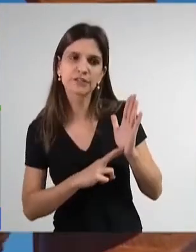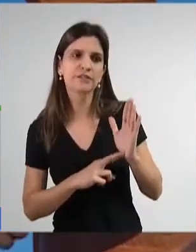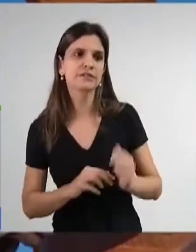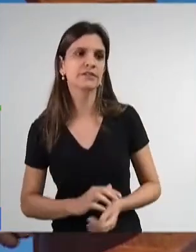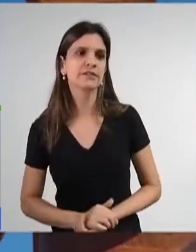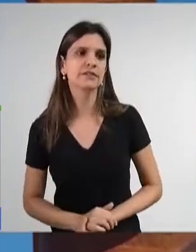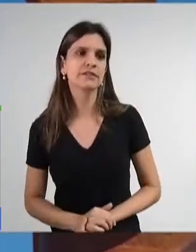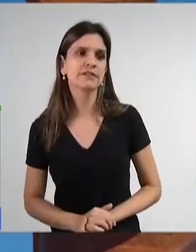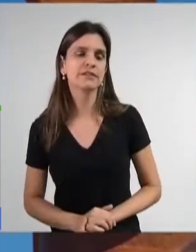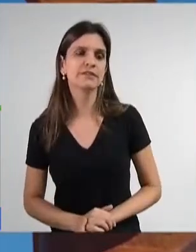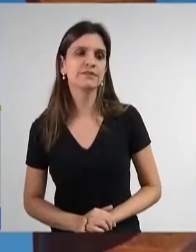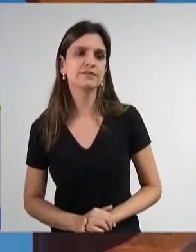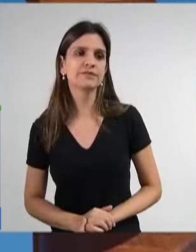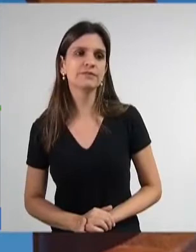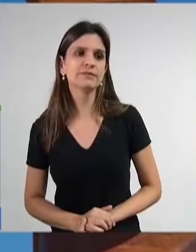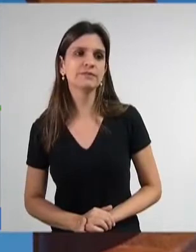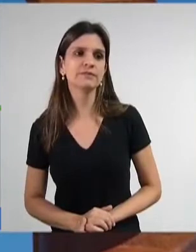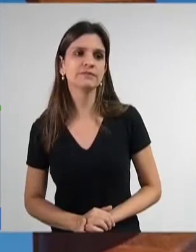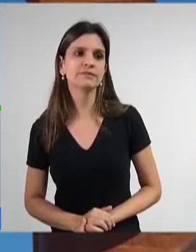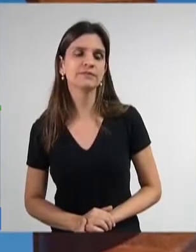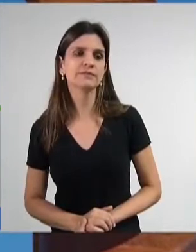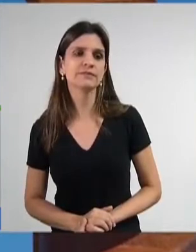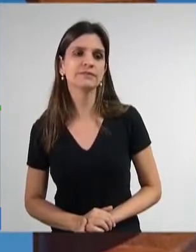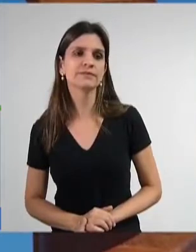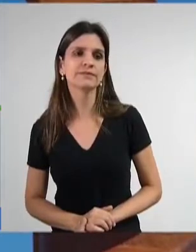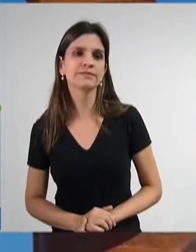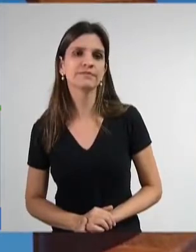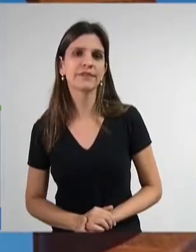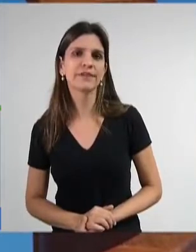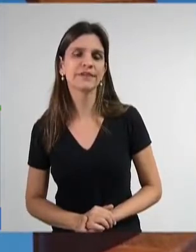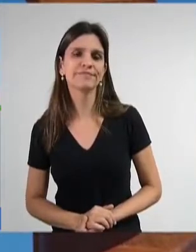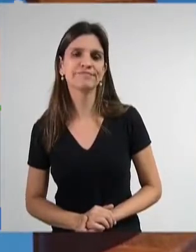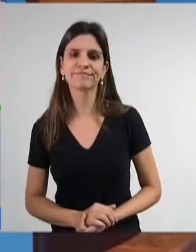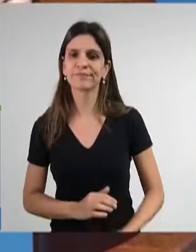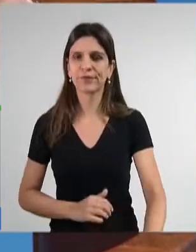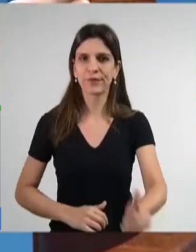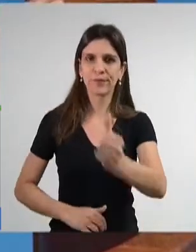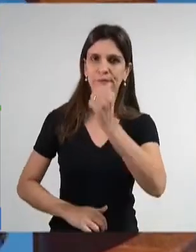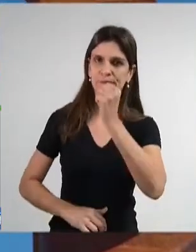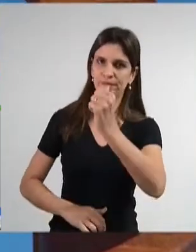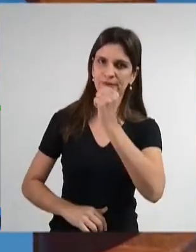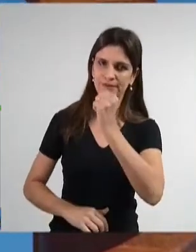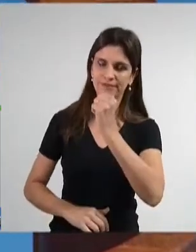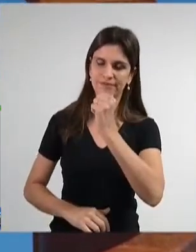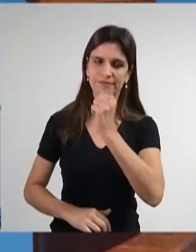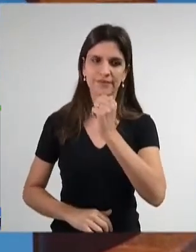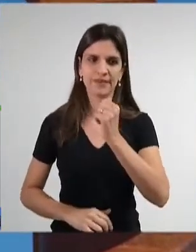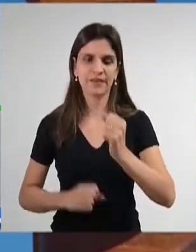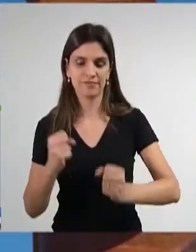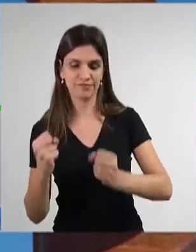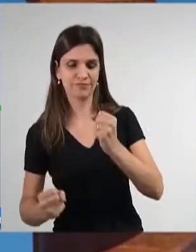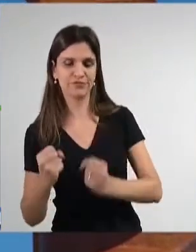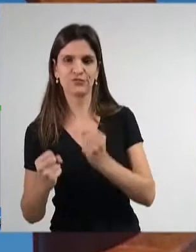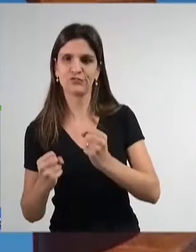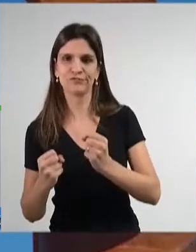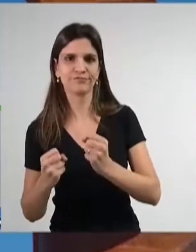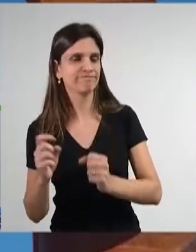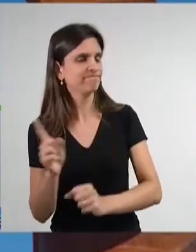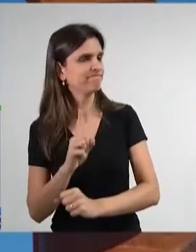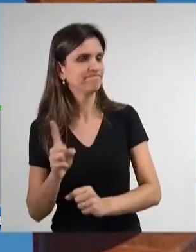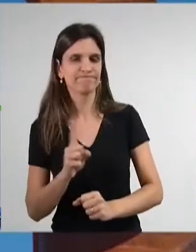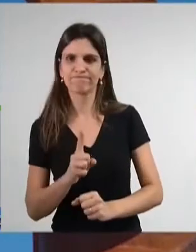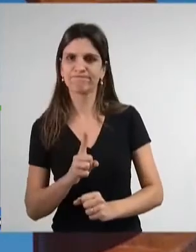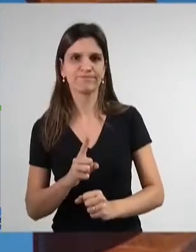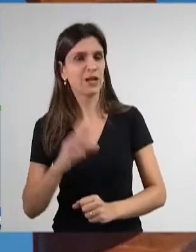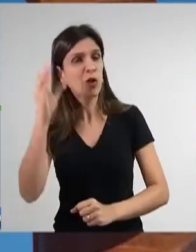e, claro, jamais combinar álcool ao volante. Ah, não, mas é só um pouquinho. Esse pouquinho pode atrapalhar